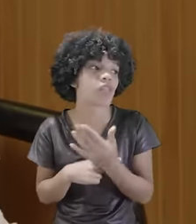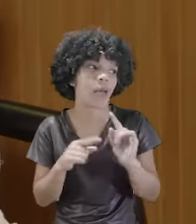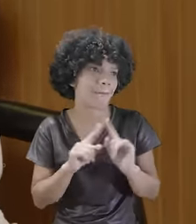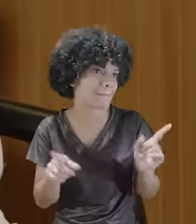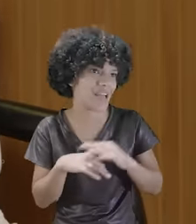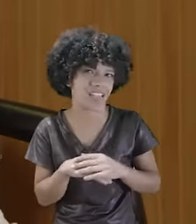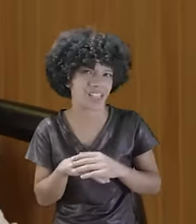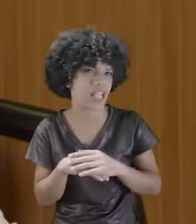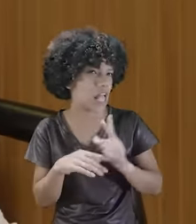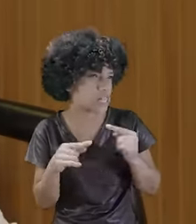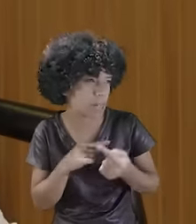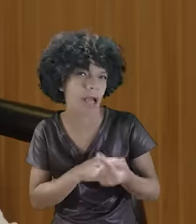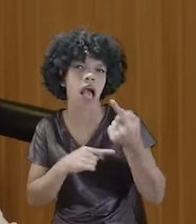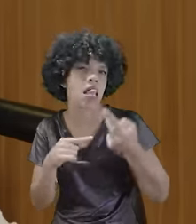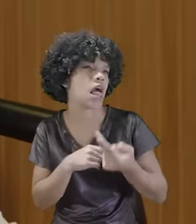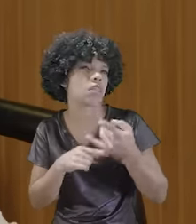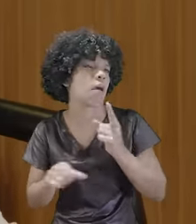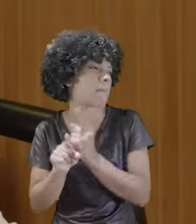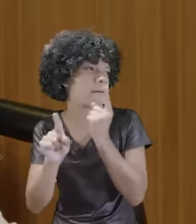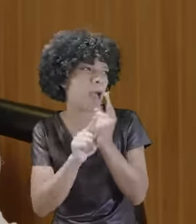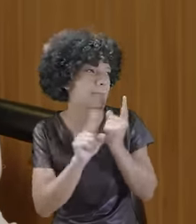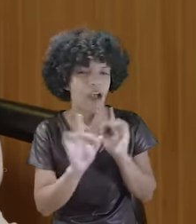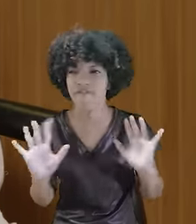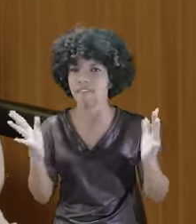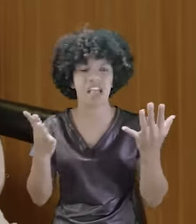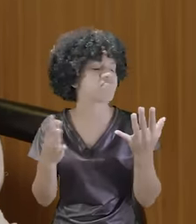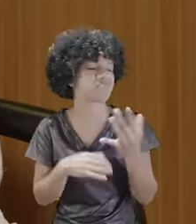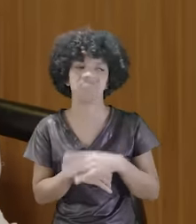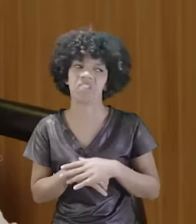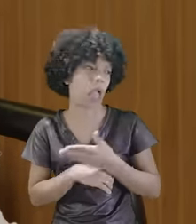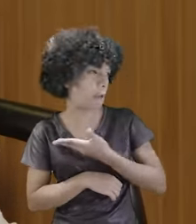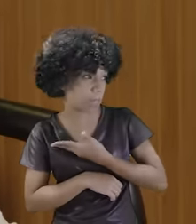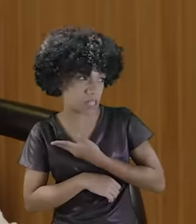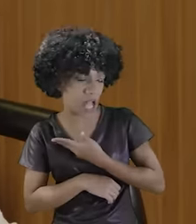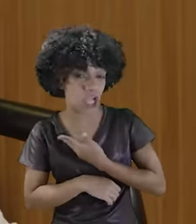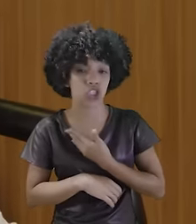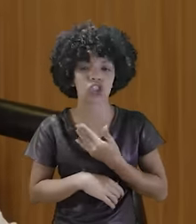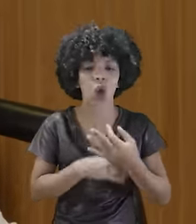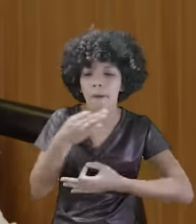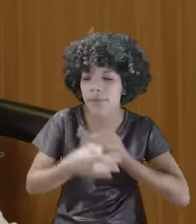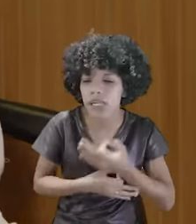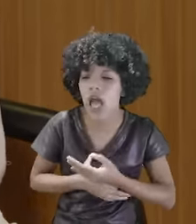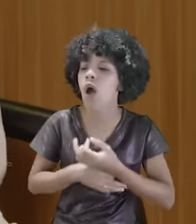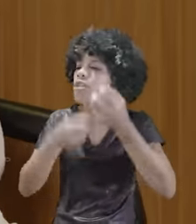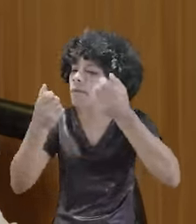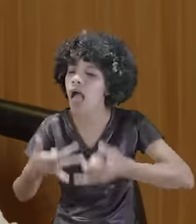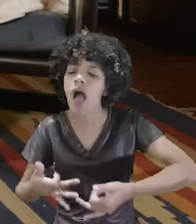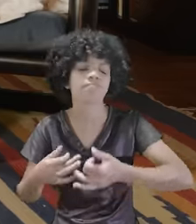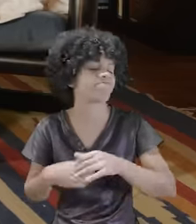sabe tudo semana encontra assim tudo dia conta o que está acontecendo comigo pegar opinião